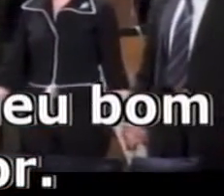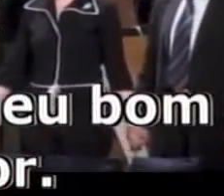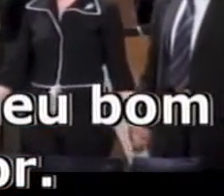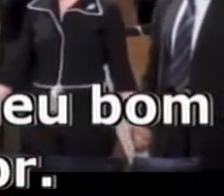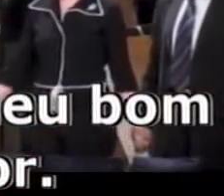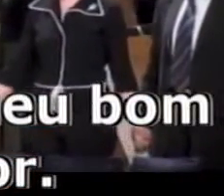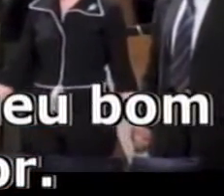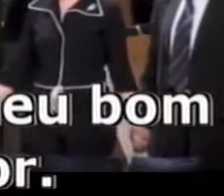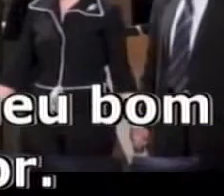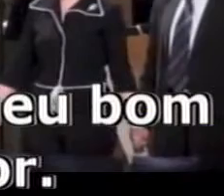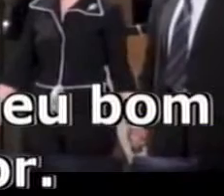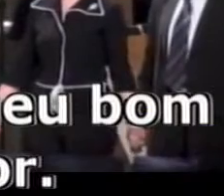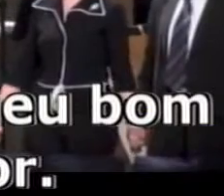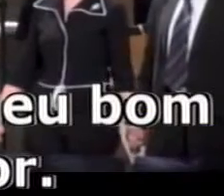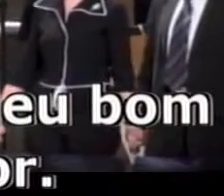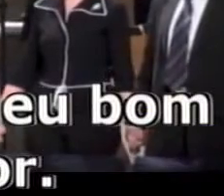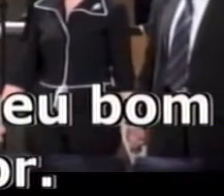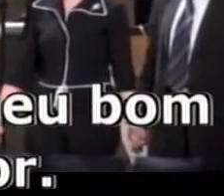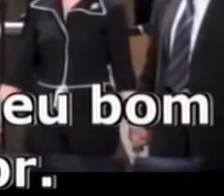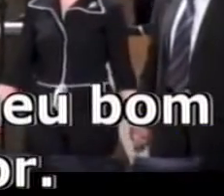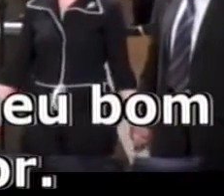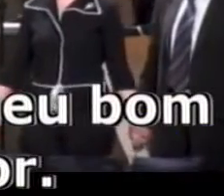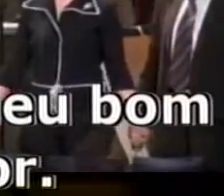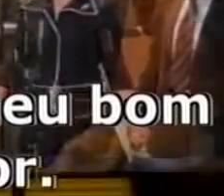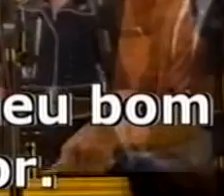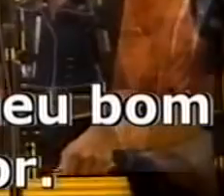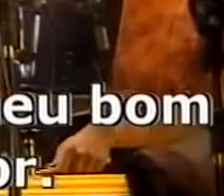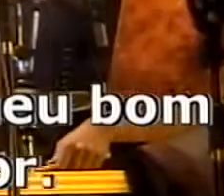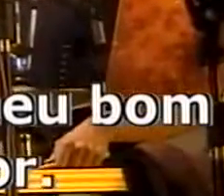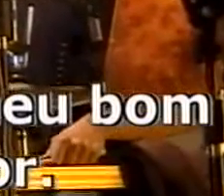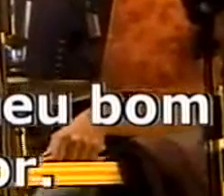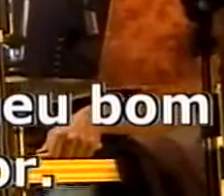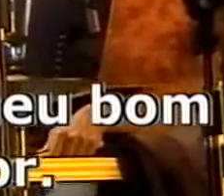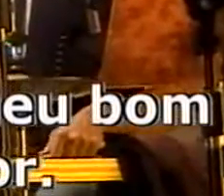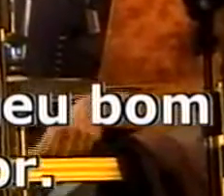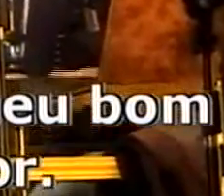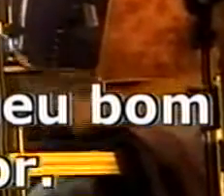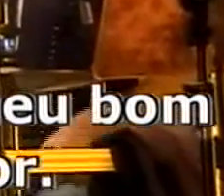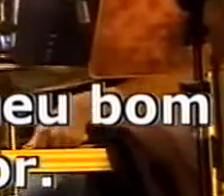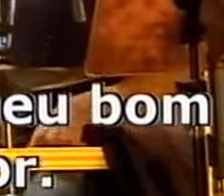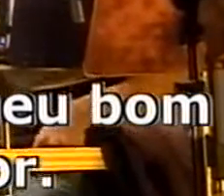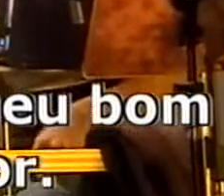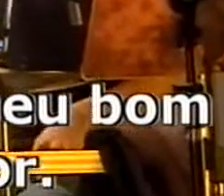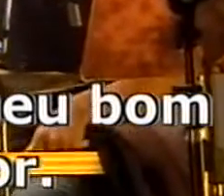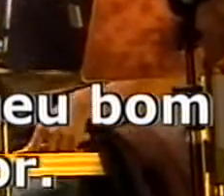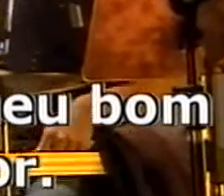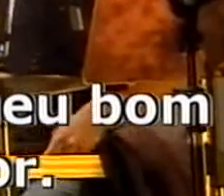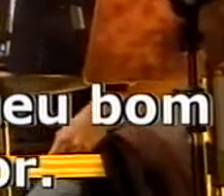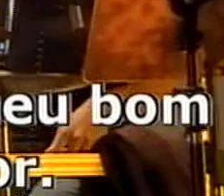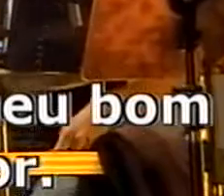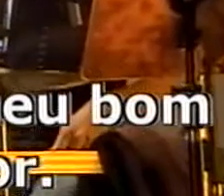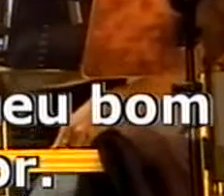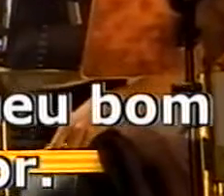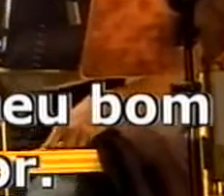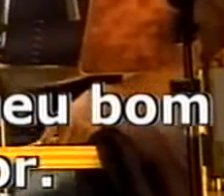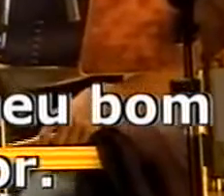de Jesus. Ele é o bom pastor, meu bom